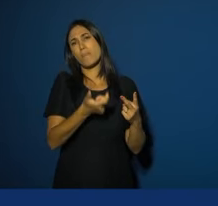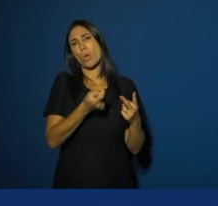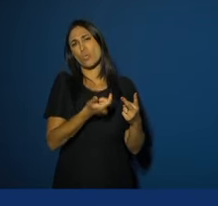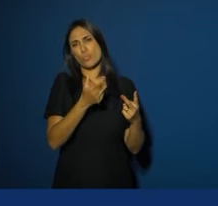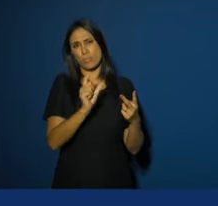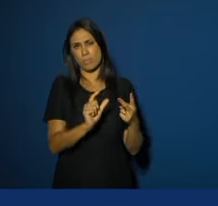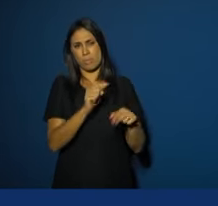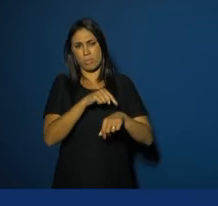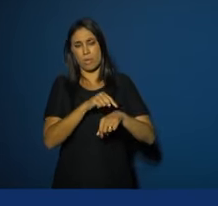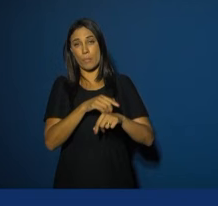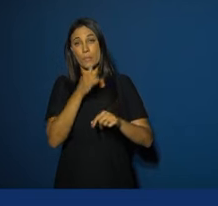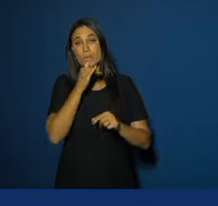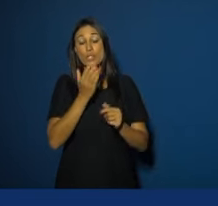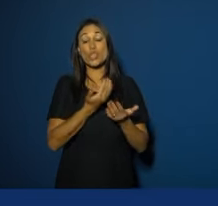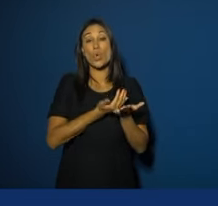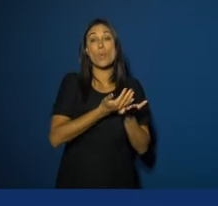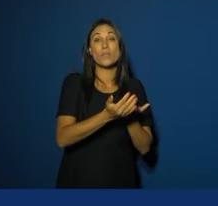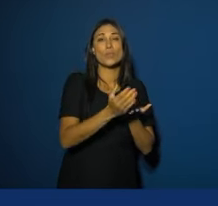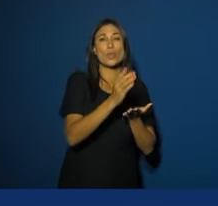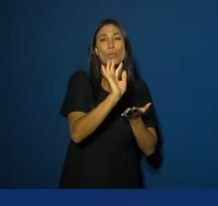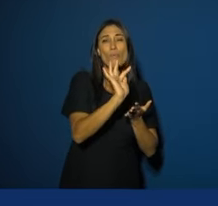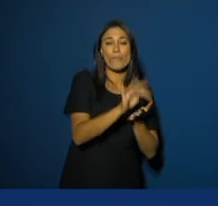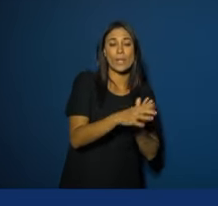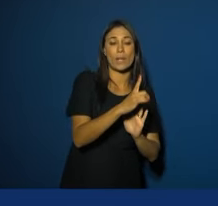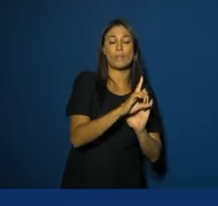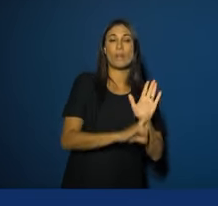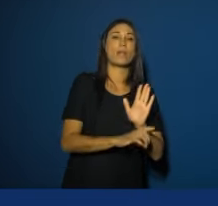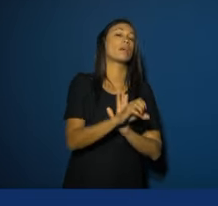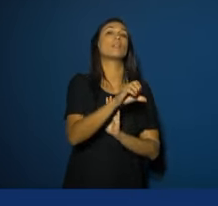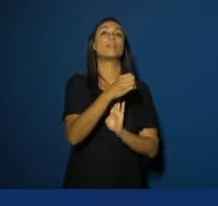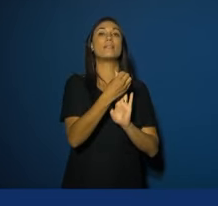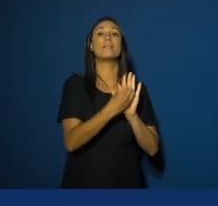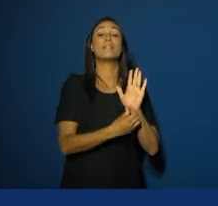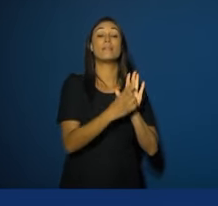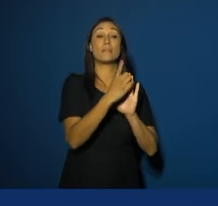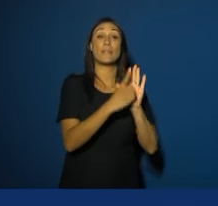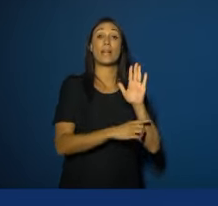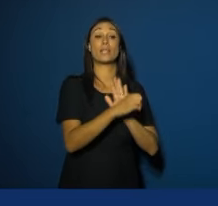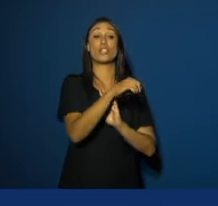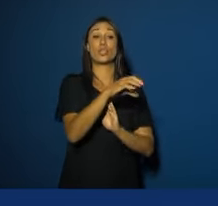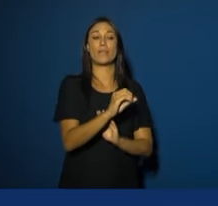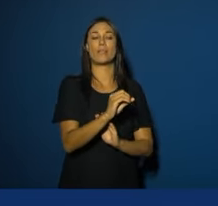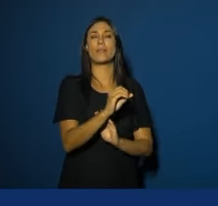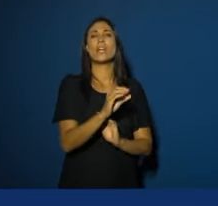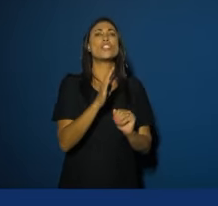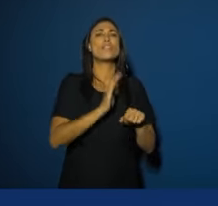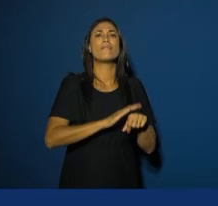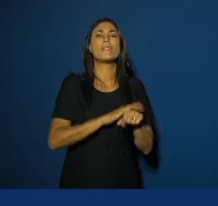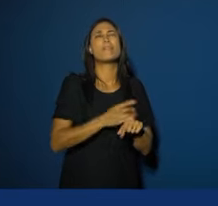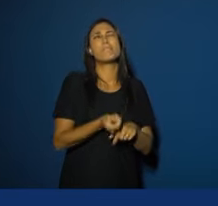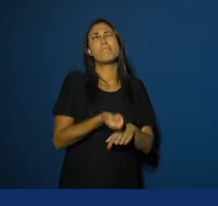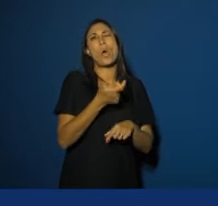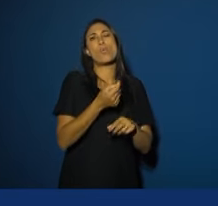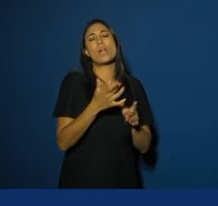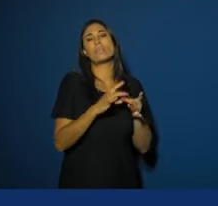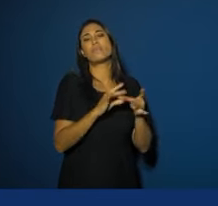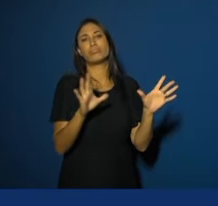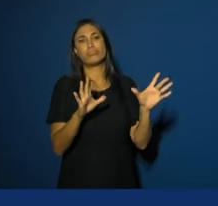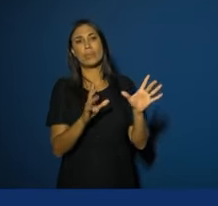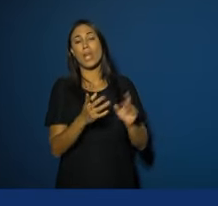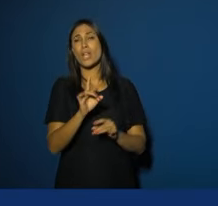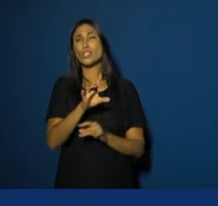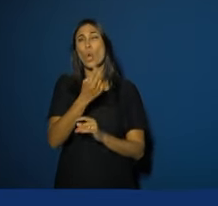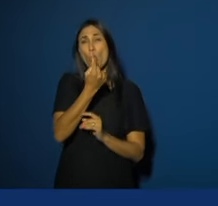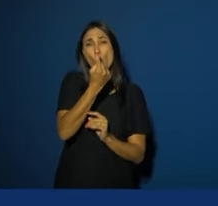tempo nós começamos ali no final da década de 90 e fizemos muito poucas concessões aproximadamente uma